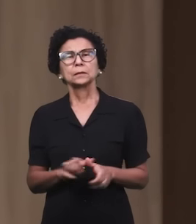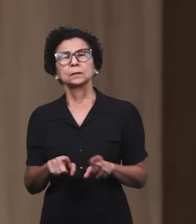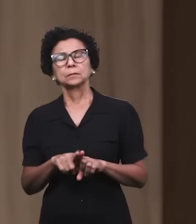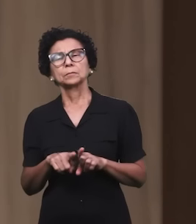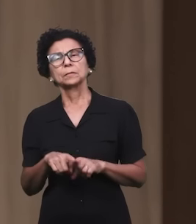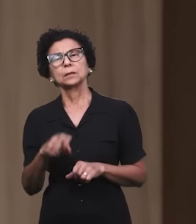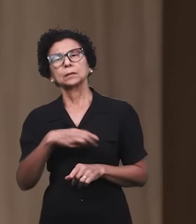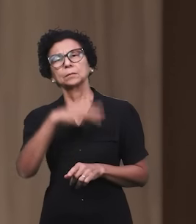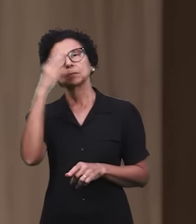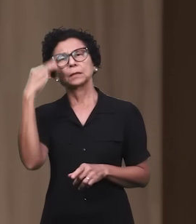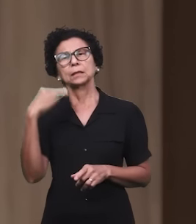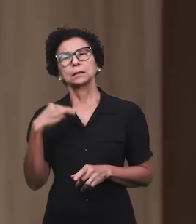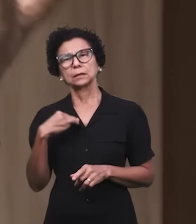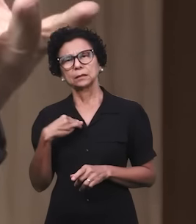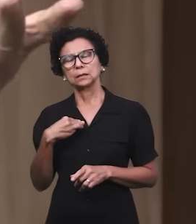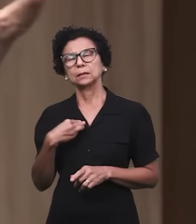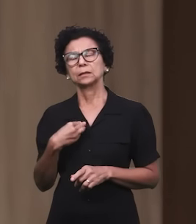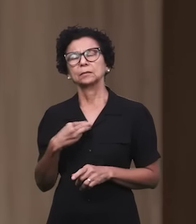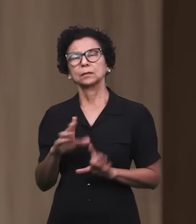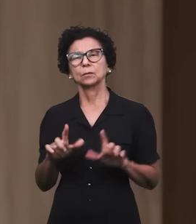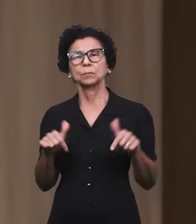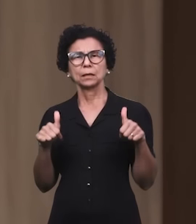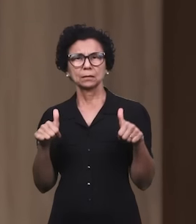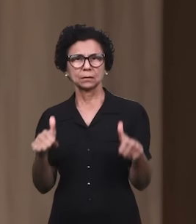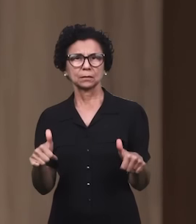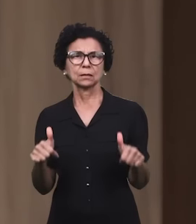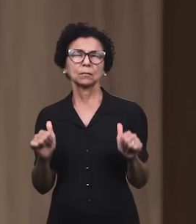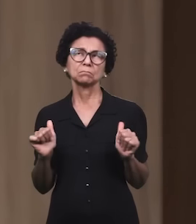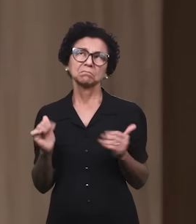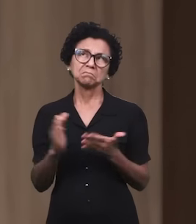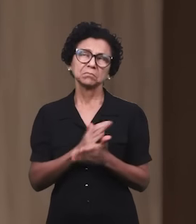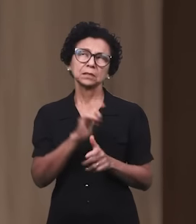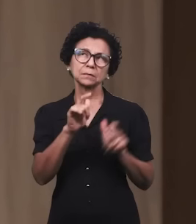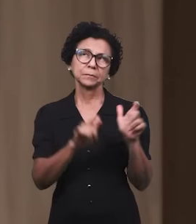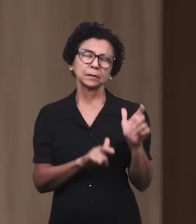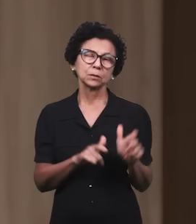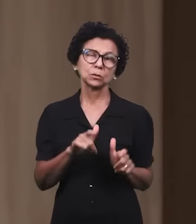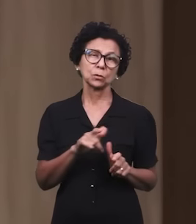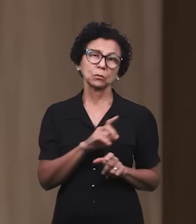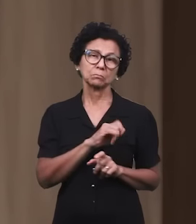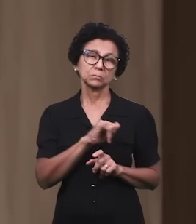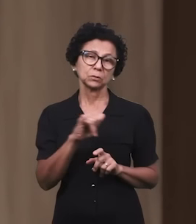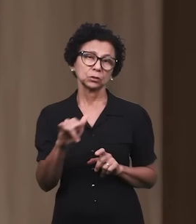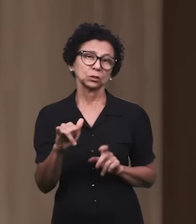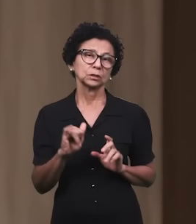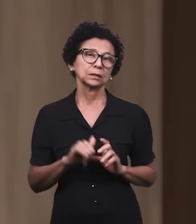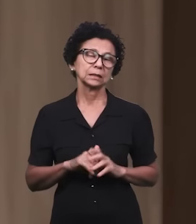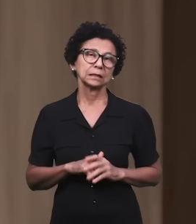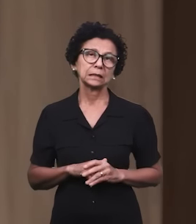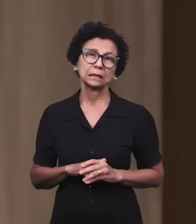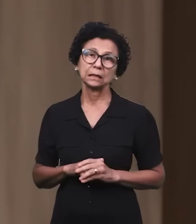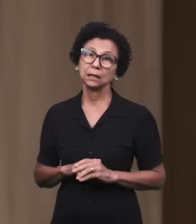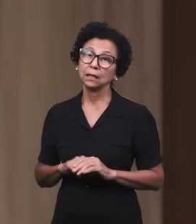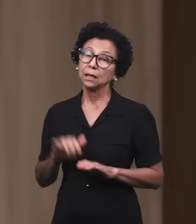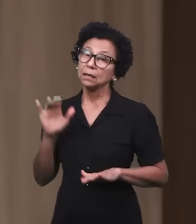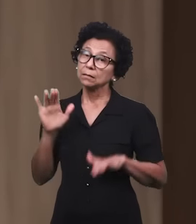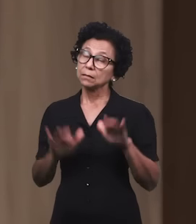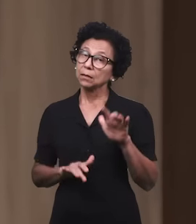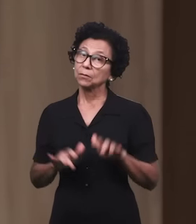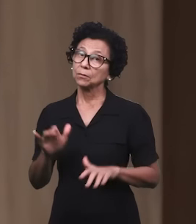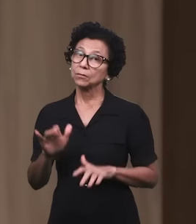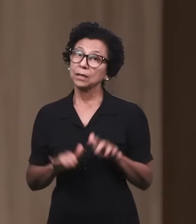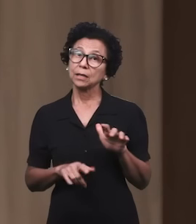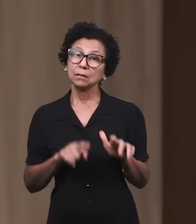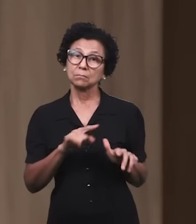ativa, alguns até conjecturam que esse casamento fosse de alguns parentes